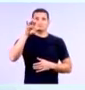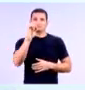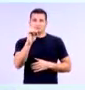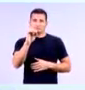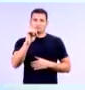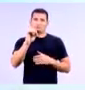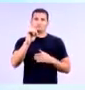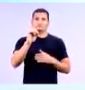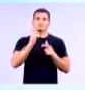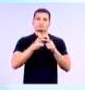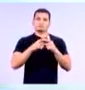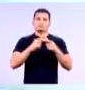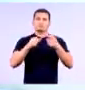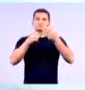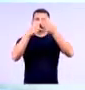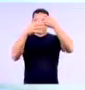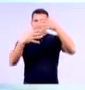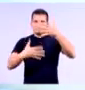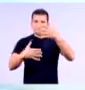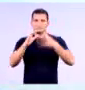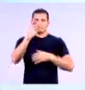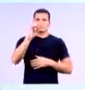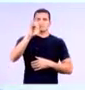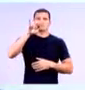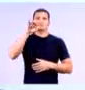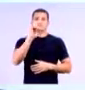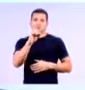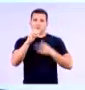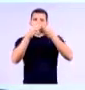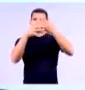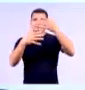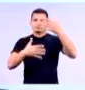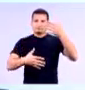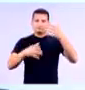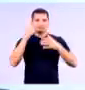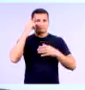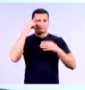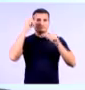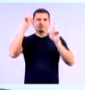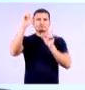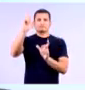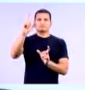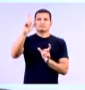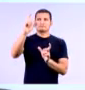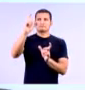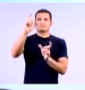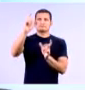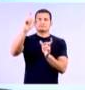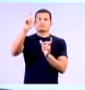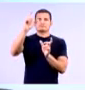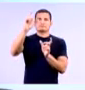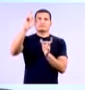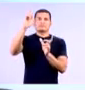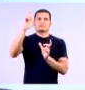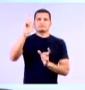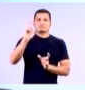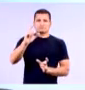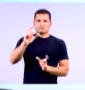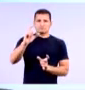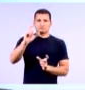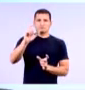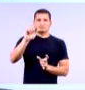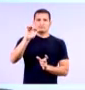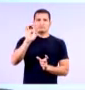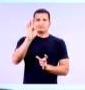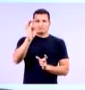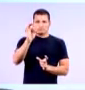ficava um código muito grande numa única tela. Mas imagina, a minha classe conta corrente, a primeira parte dos atributos e a segunda parte, o get